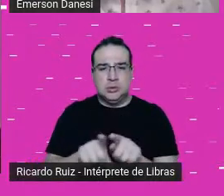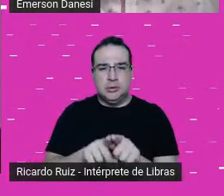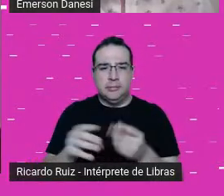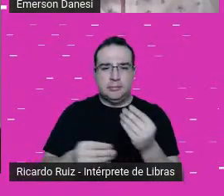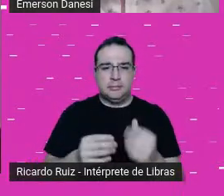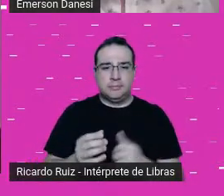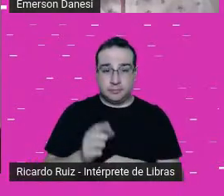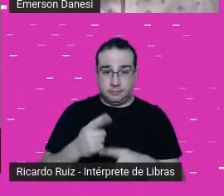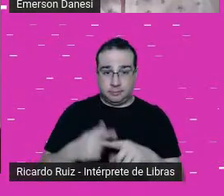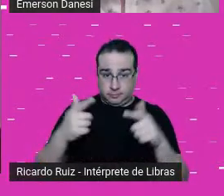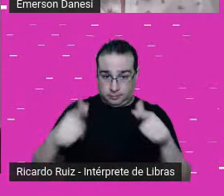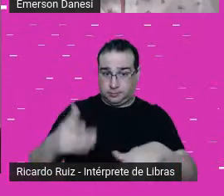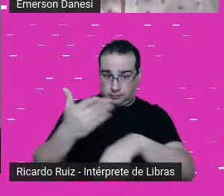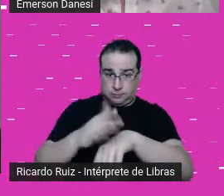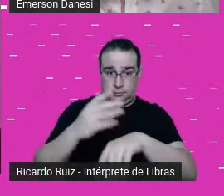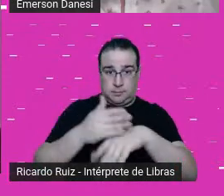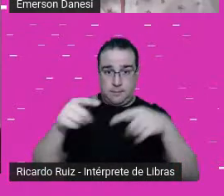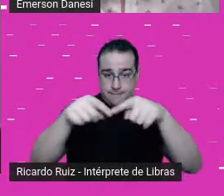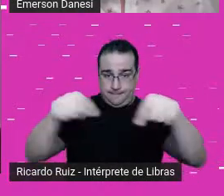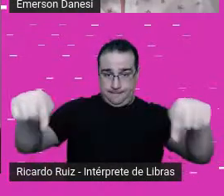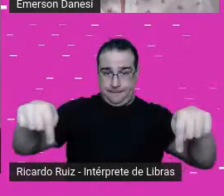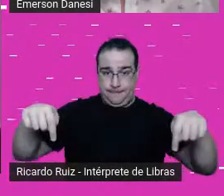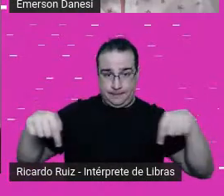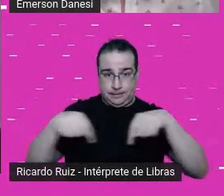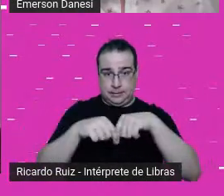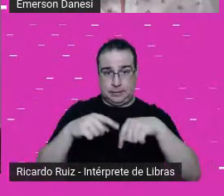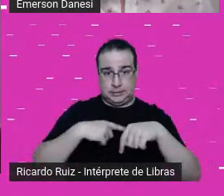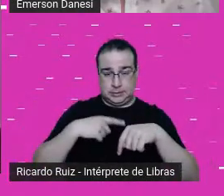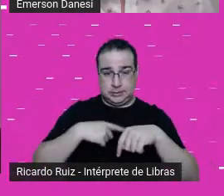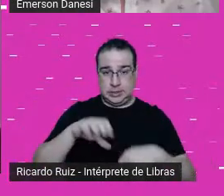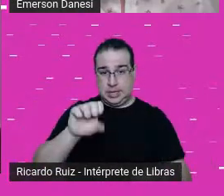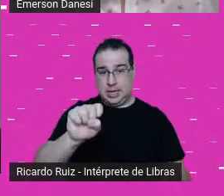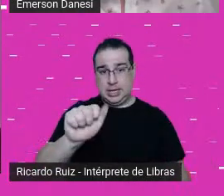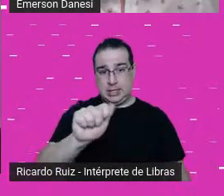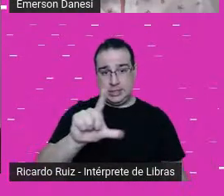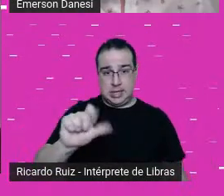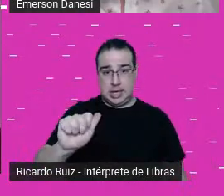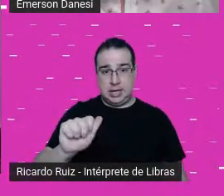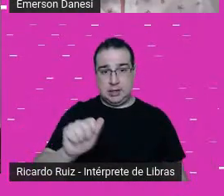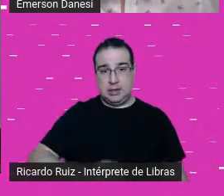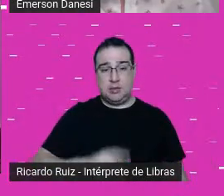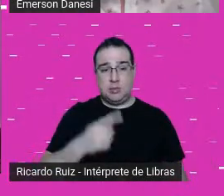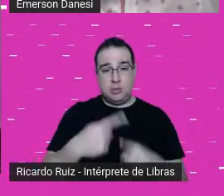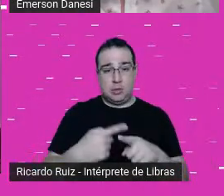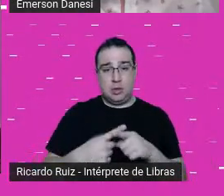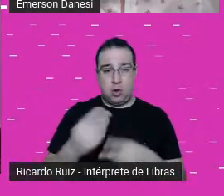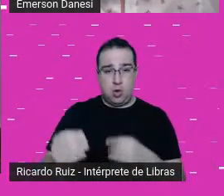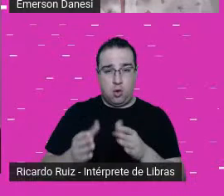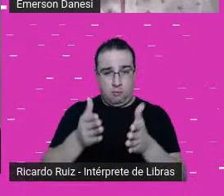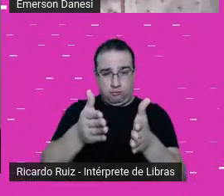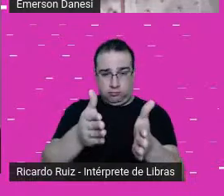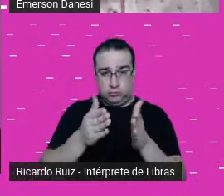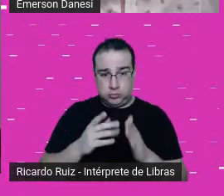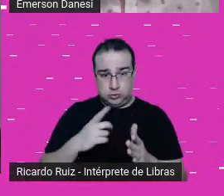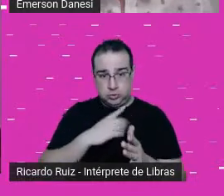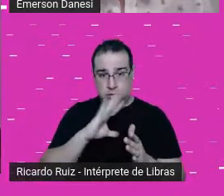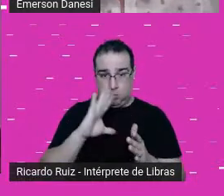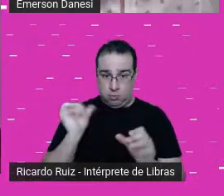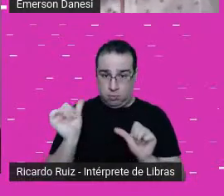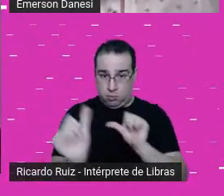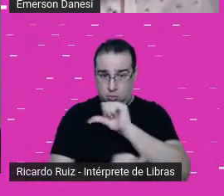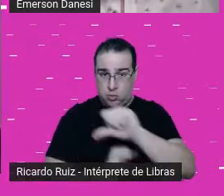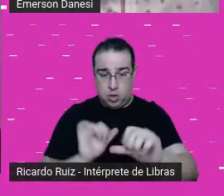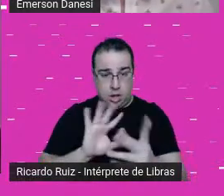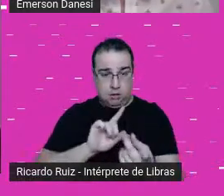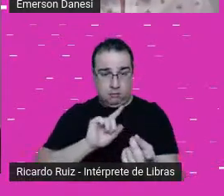A gente estava na sala de ensaio ainda, então era a sala de ensaio lá do CPT, mas ele estava fazendo aquela horizontalidade, então a gente mudava